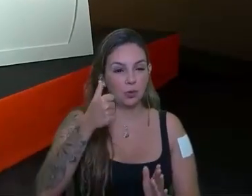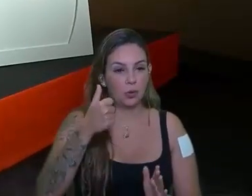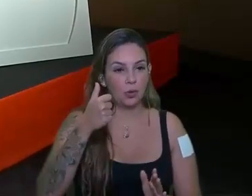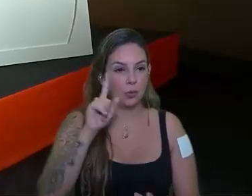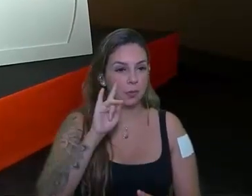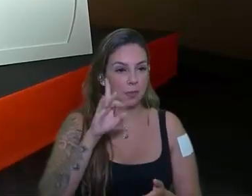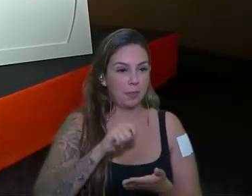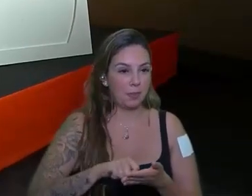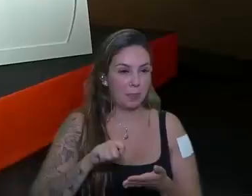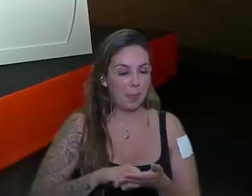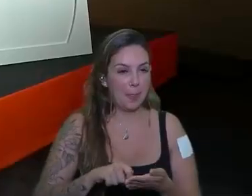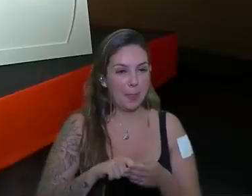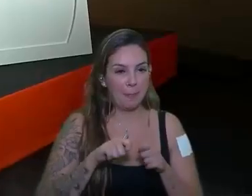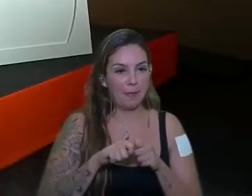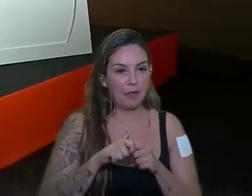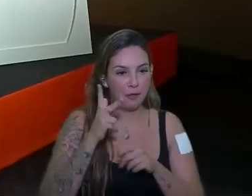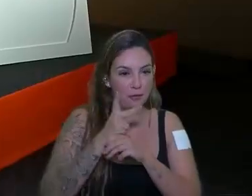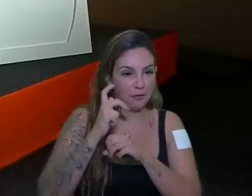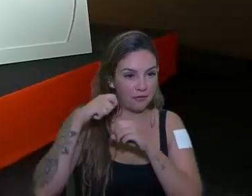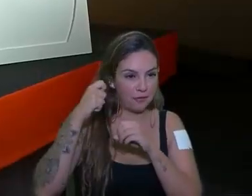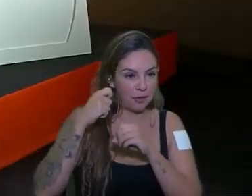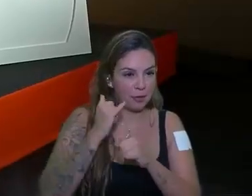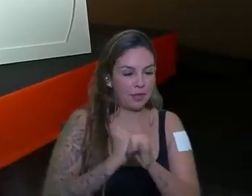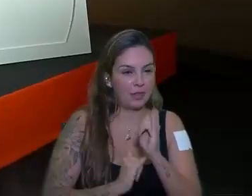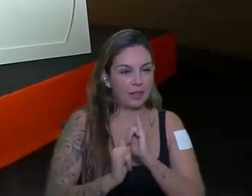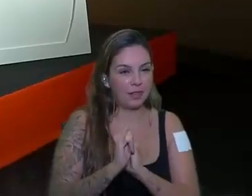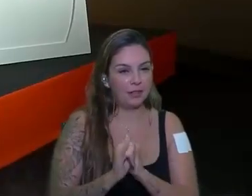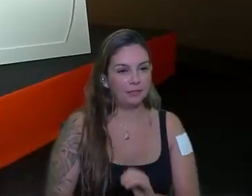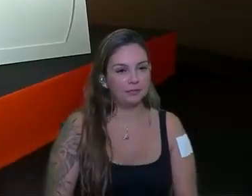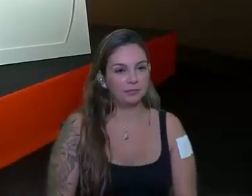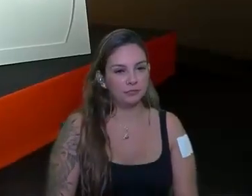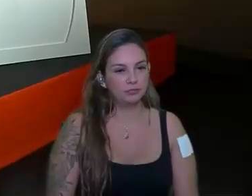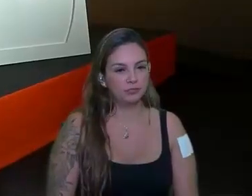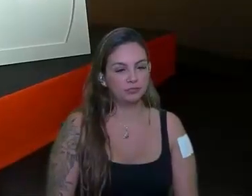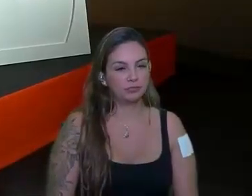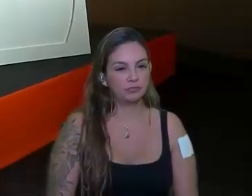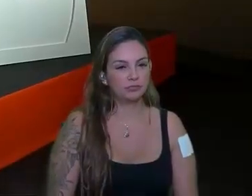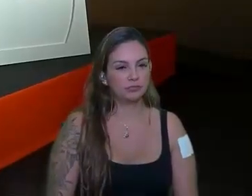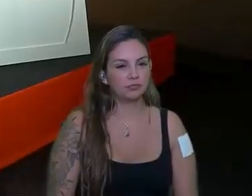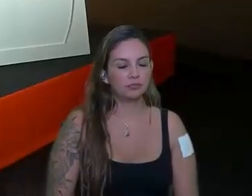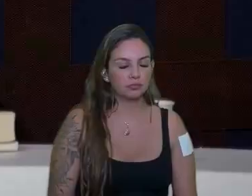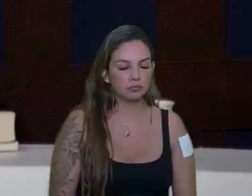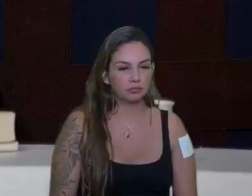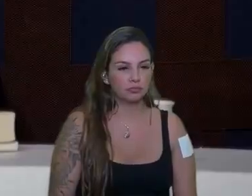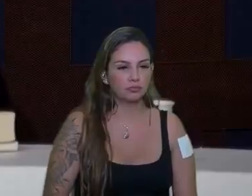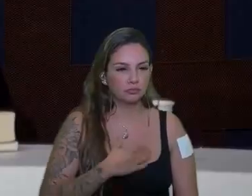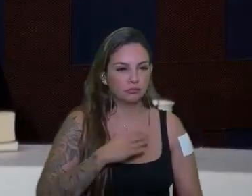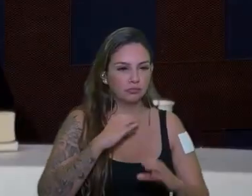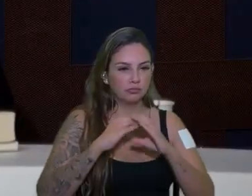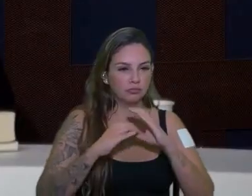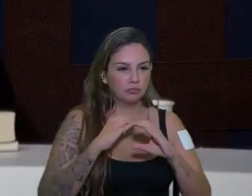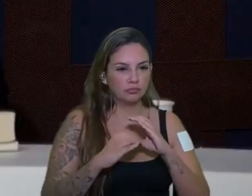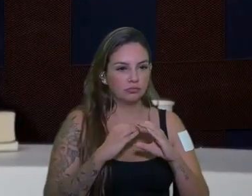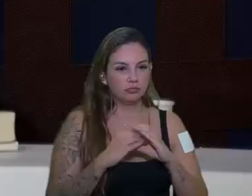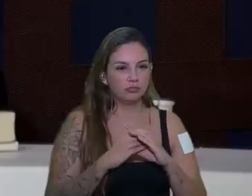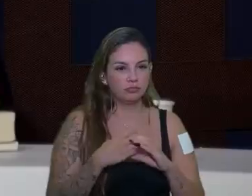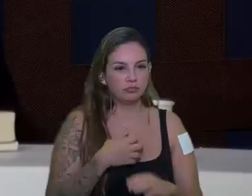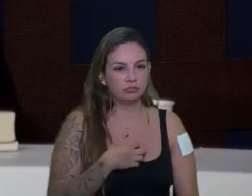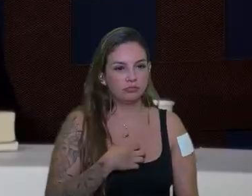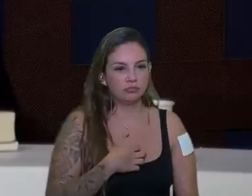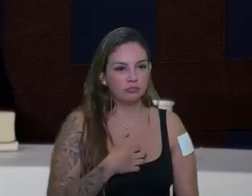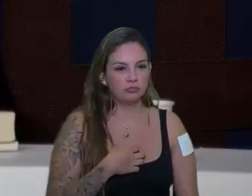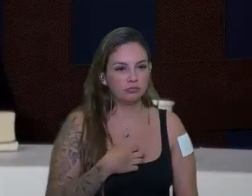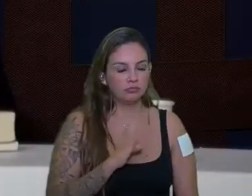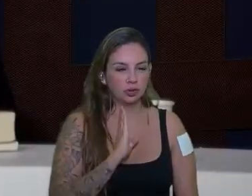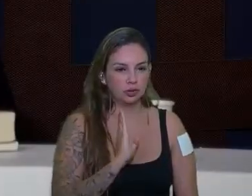ocupação não é escrever, eu faço vídeo para a internet, nas redes sociais, e eu me comunico de uma forma